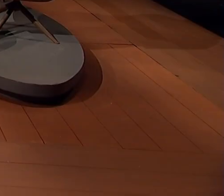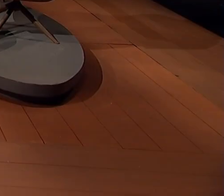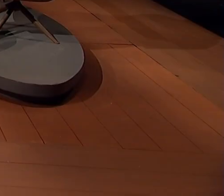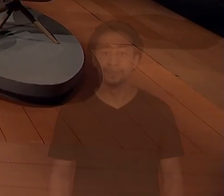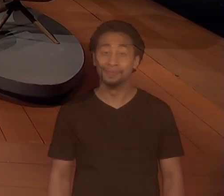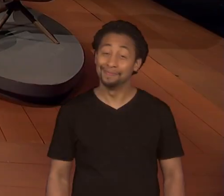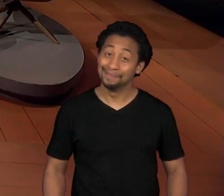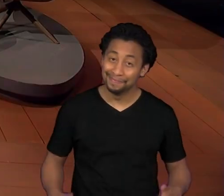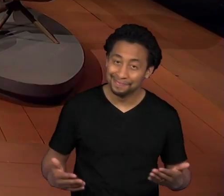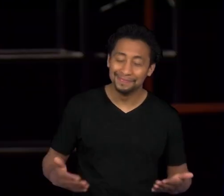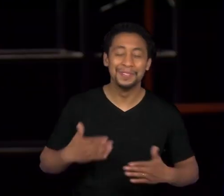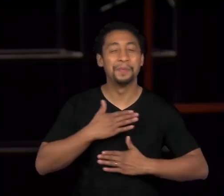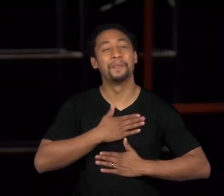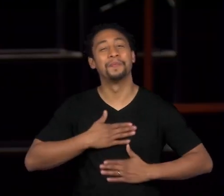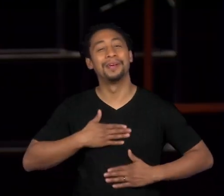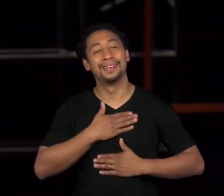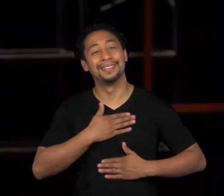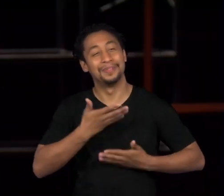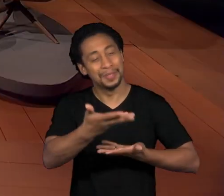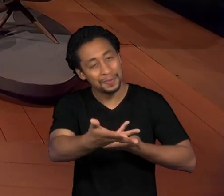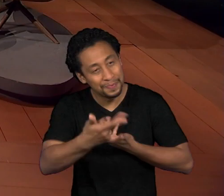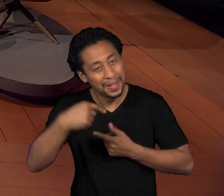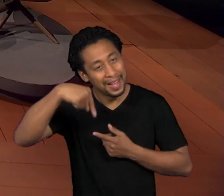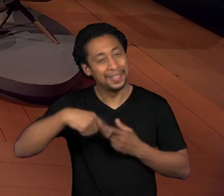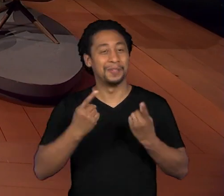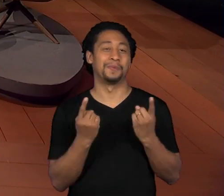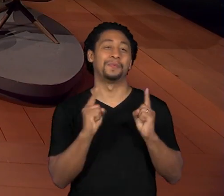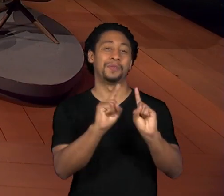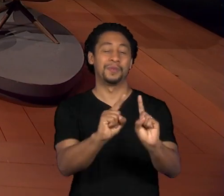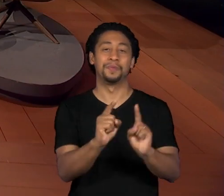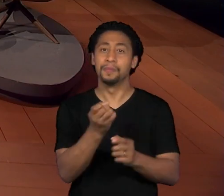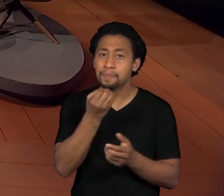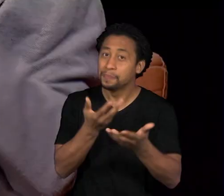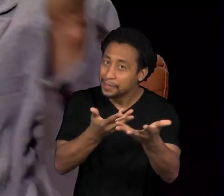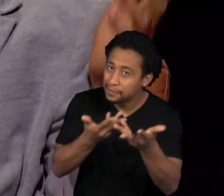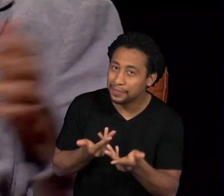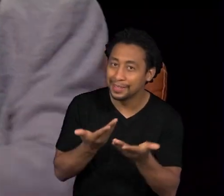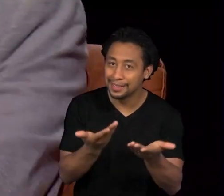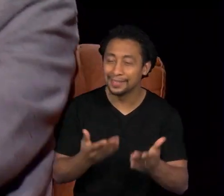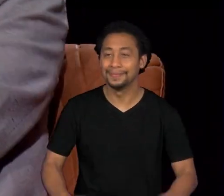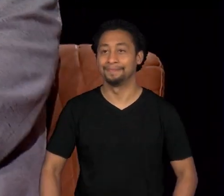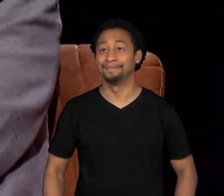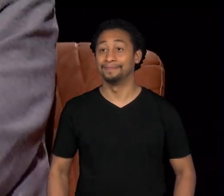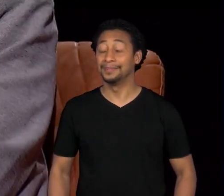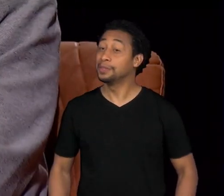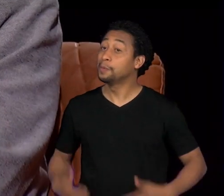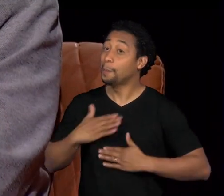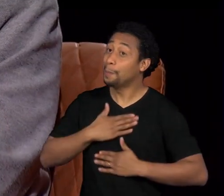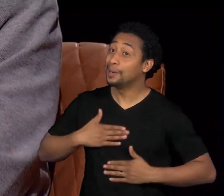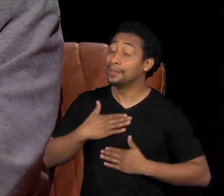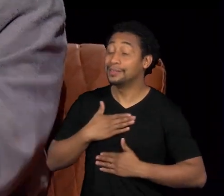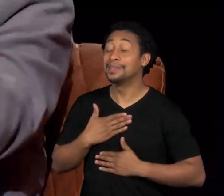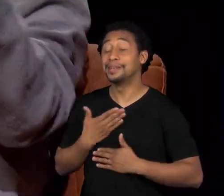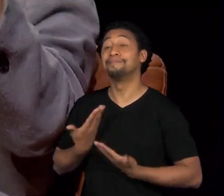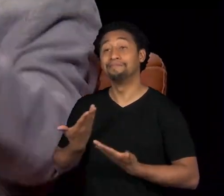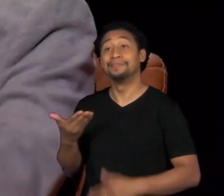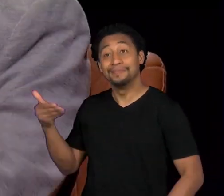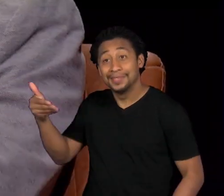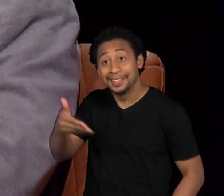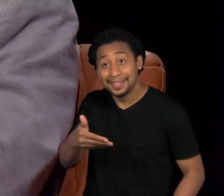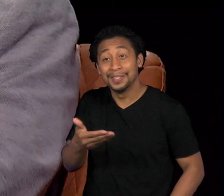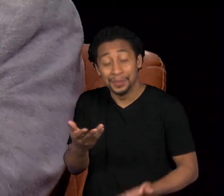Nobrega é um prazer receber você no Persona seja muito bem-vindo tá bom É um prazer estar aqui muito bem acompanhado